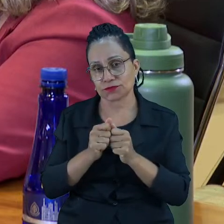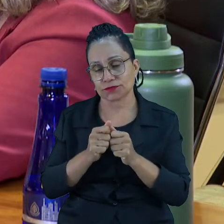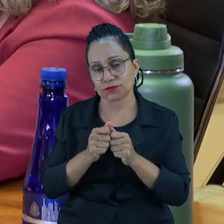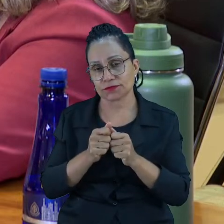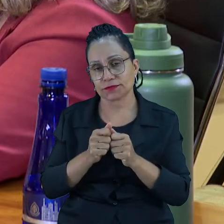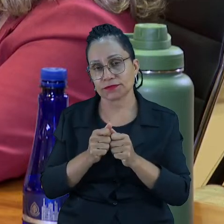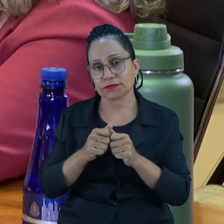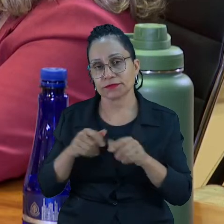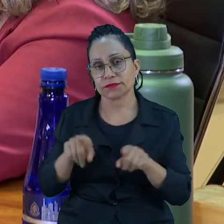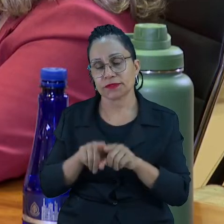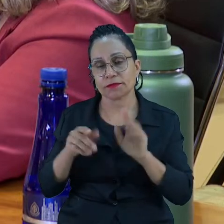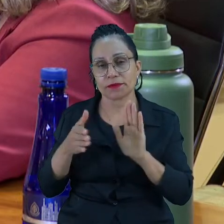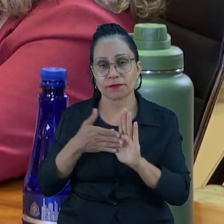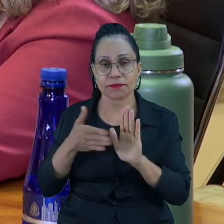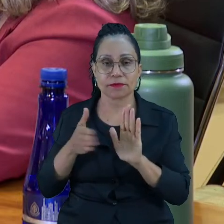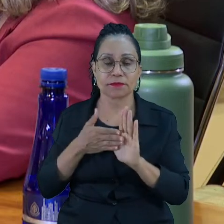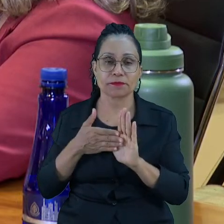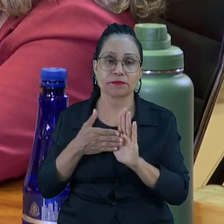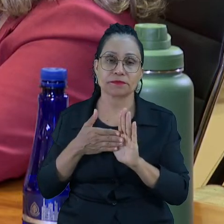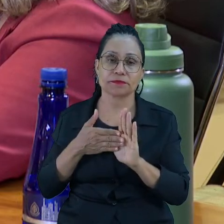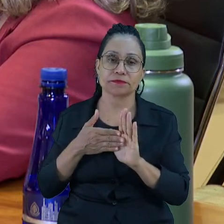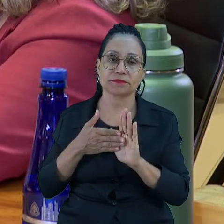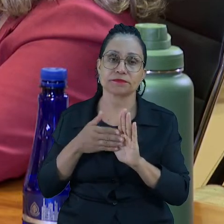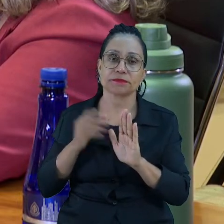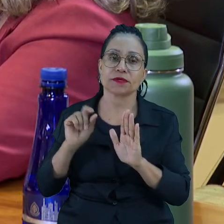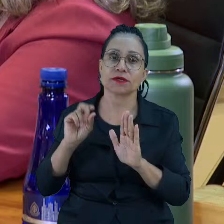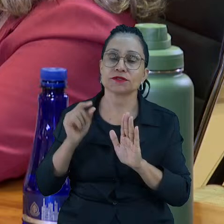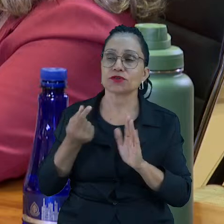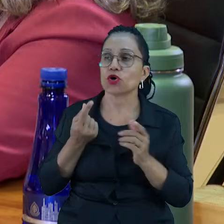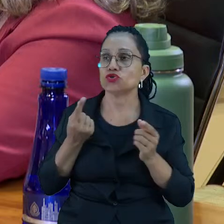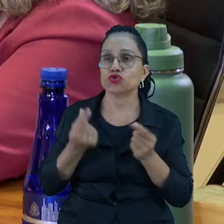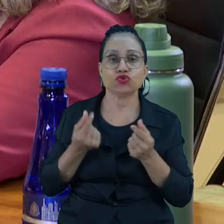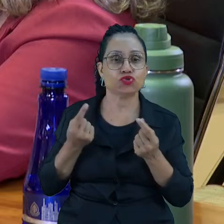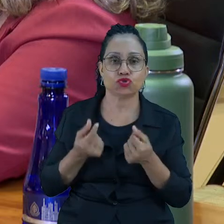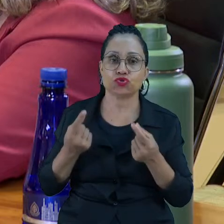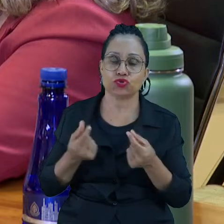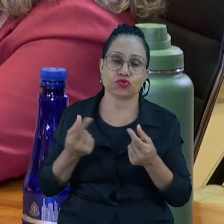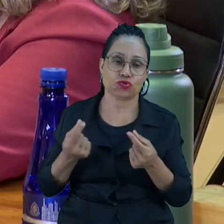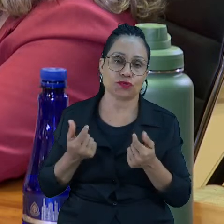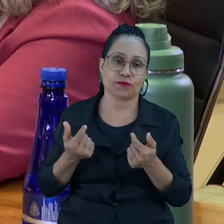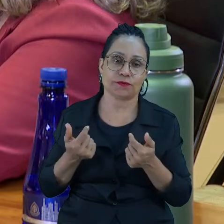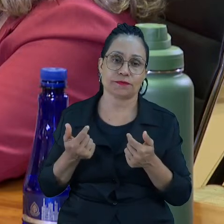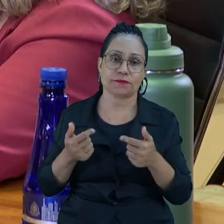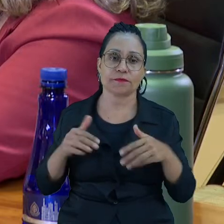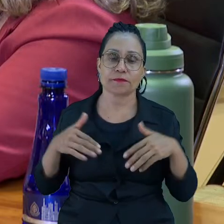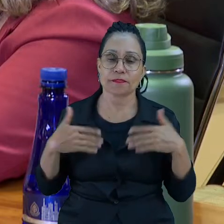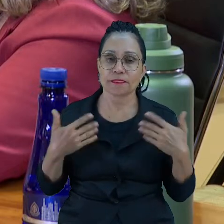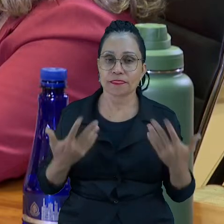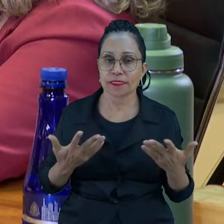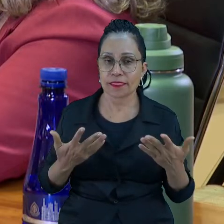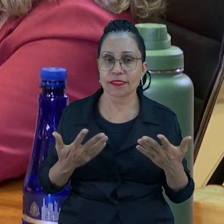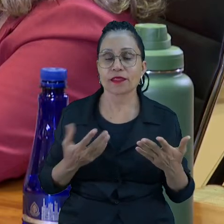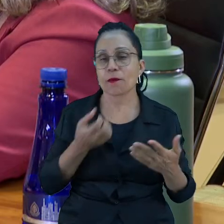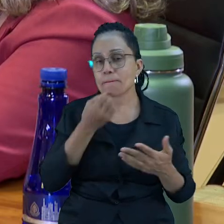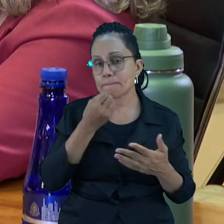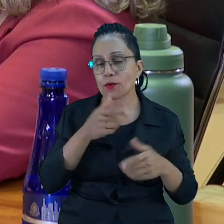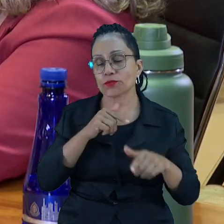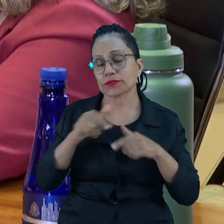com que a gente se propõe a fazer, né? Que não é faturar, ganhar dinheiro, isso é inconsequência de um bom